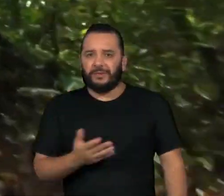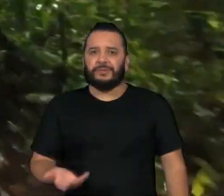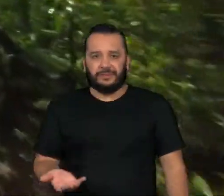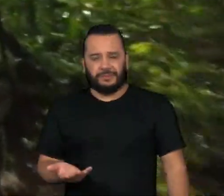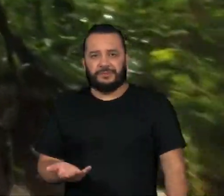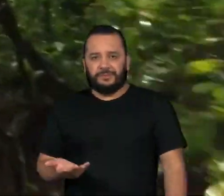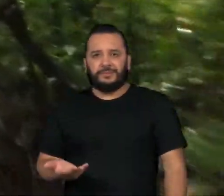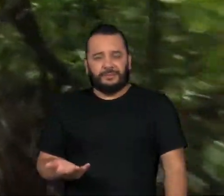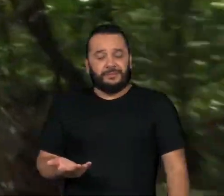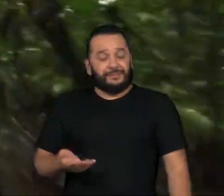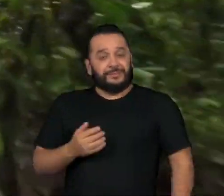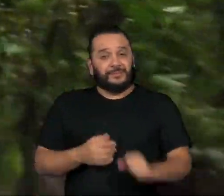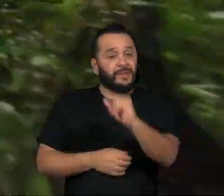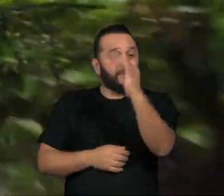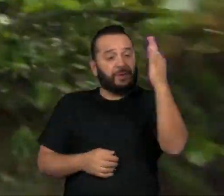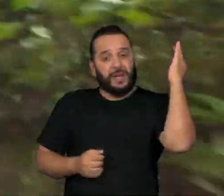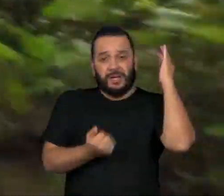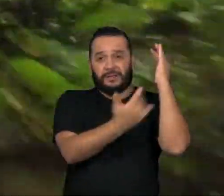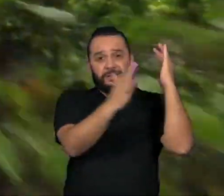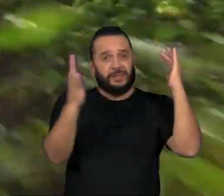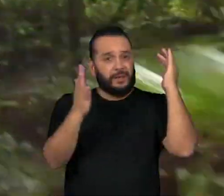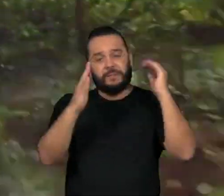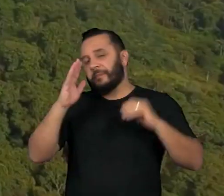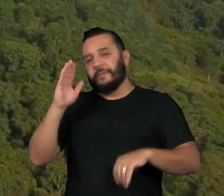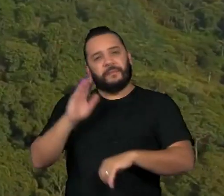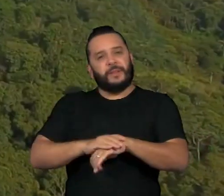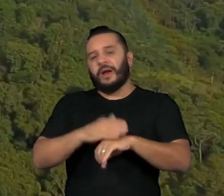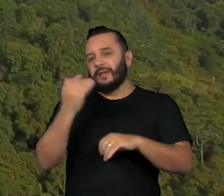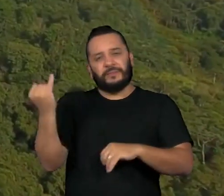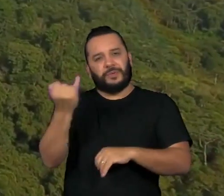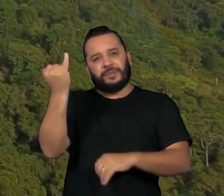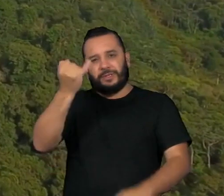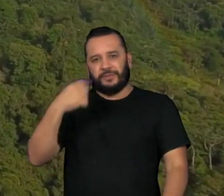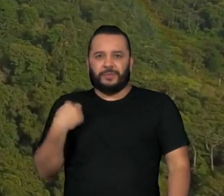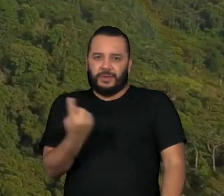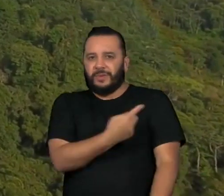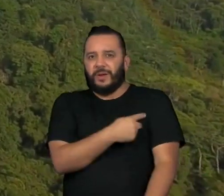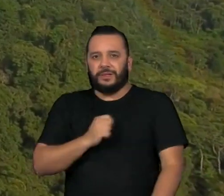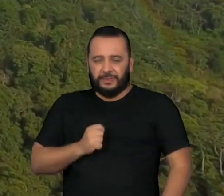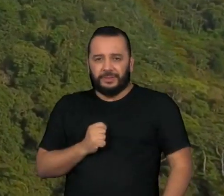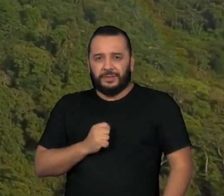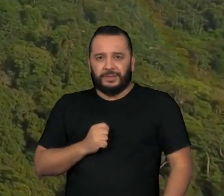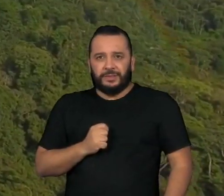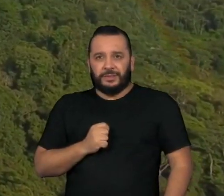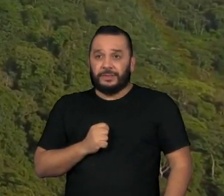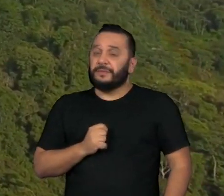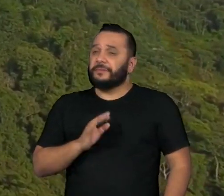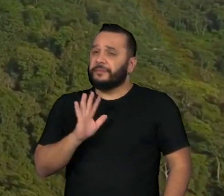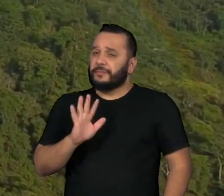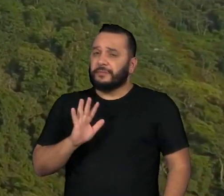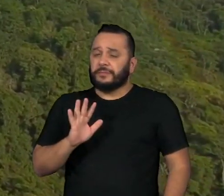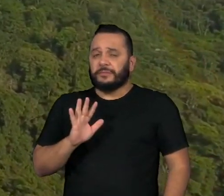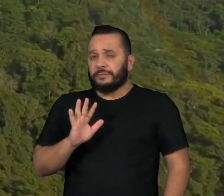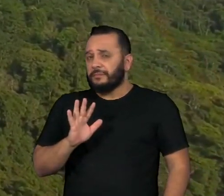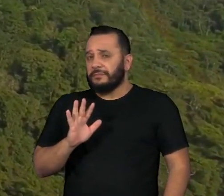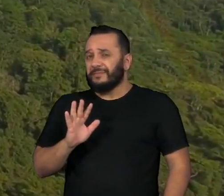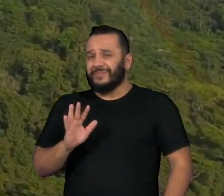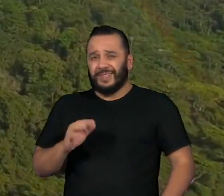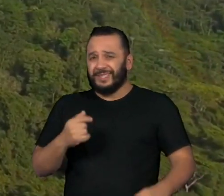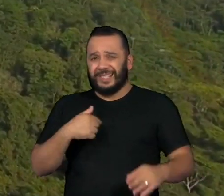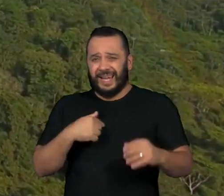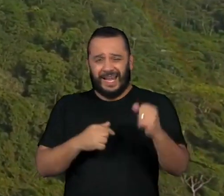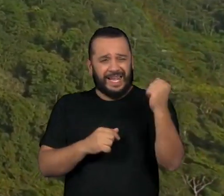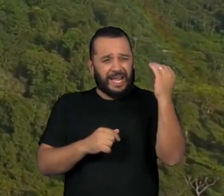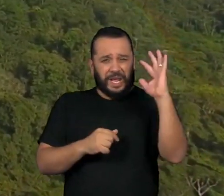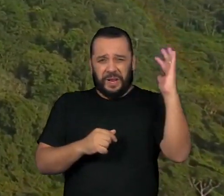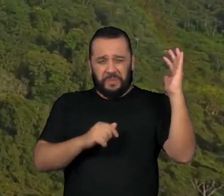floresta em pé ela tem muito mais valor para a gente, né? E a gente vem indo contra toda essa destruição,